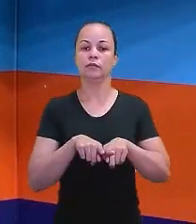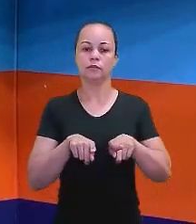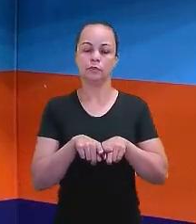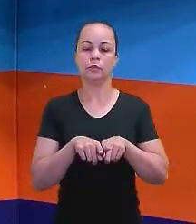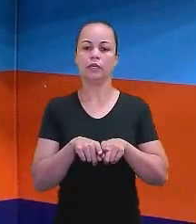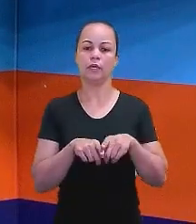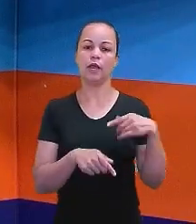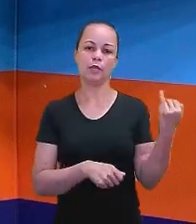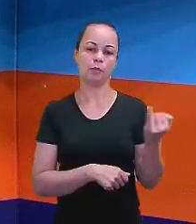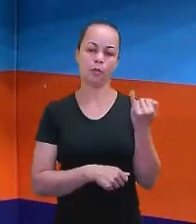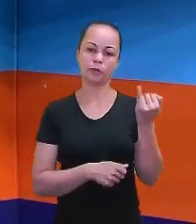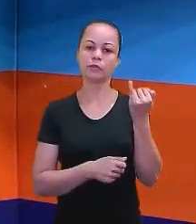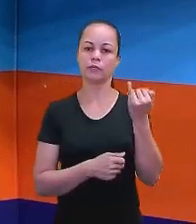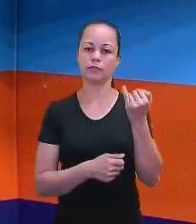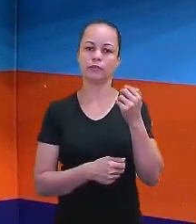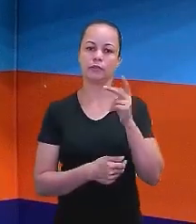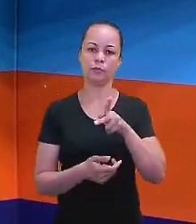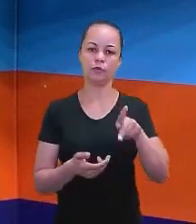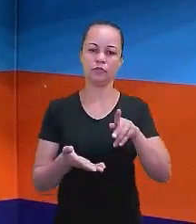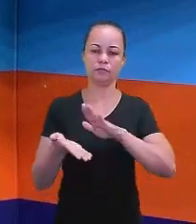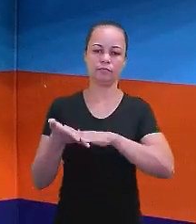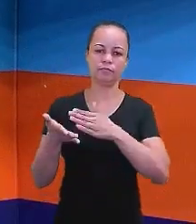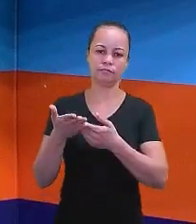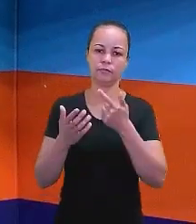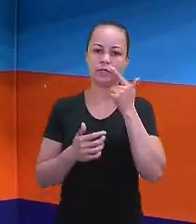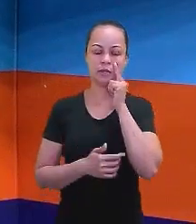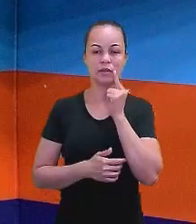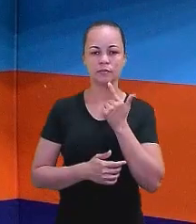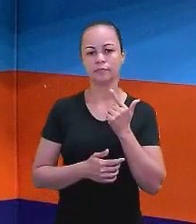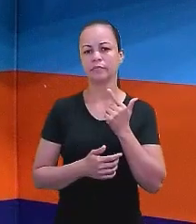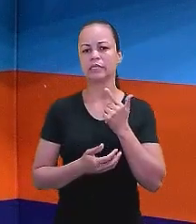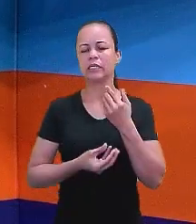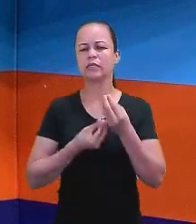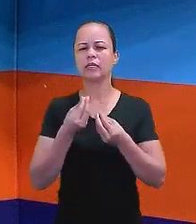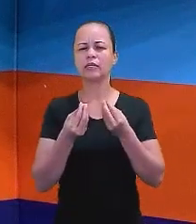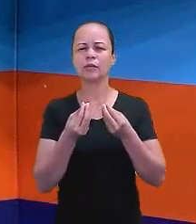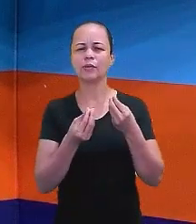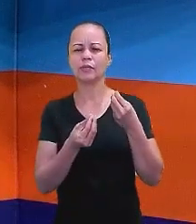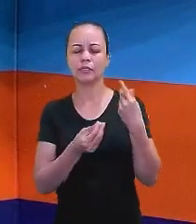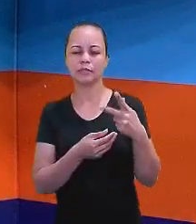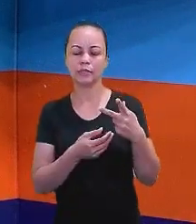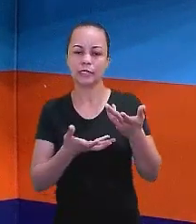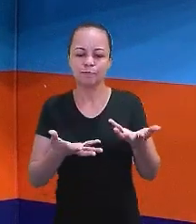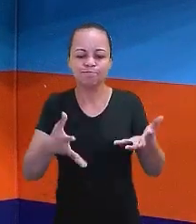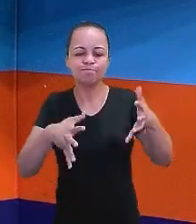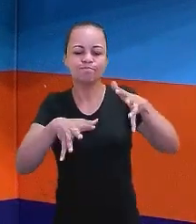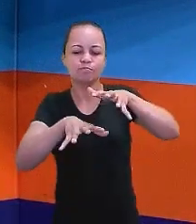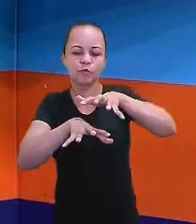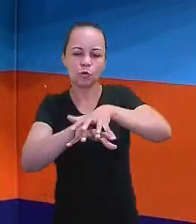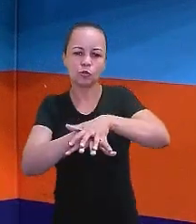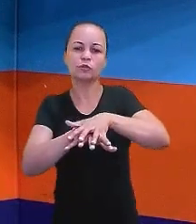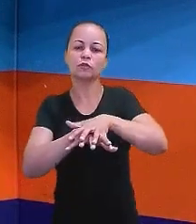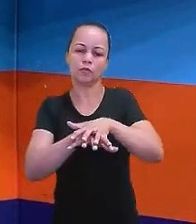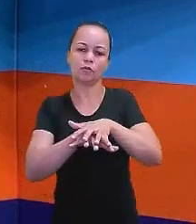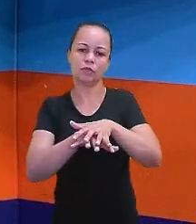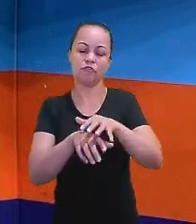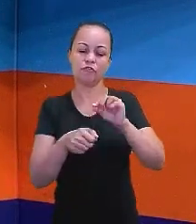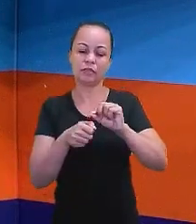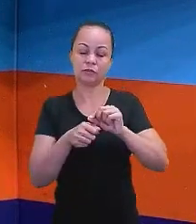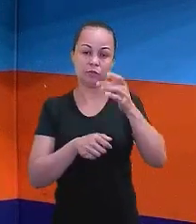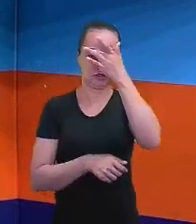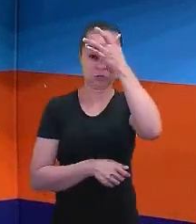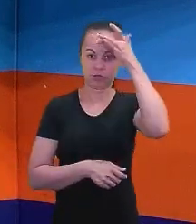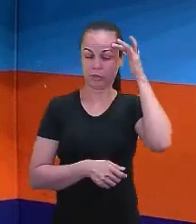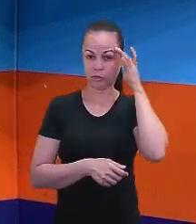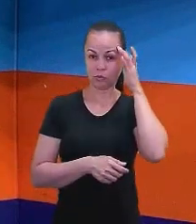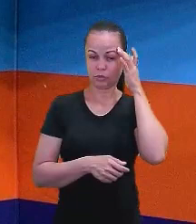a importância da professora Bárbara. Porque com certeza esse ambiente de mediação, de inclusão, esse ambiente que faz com que as pessoas não